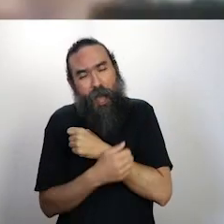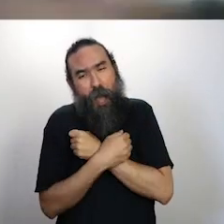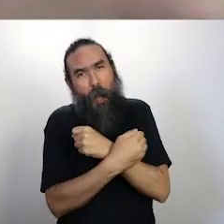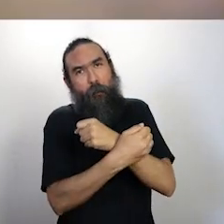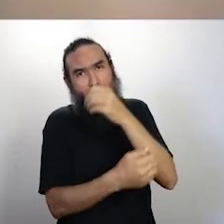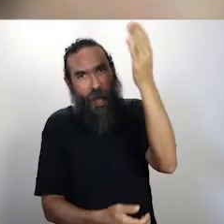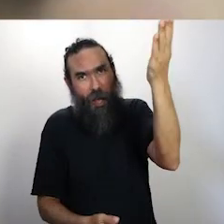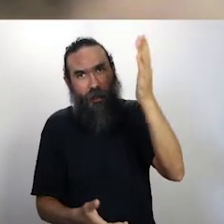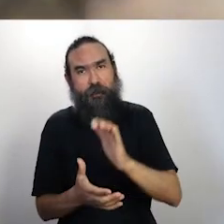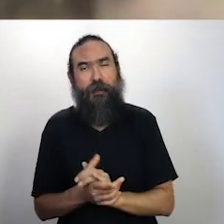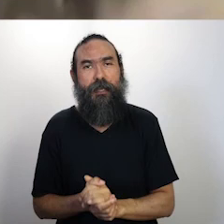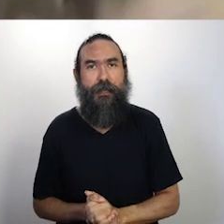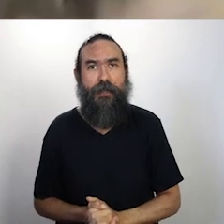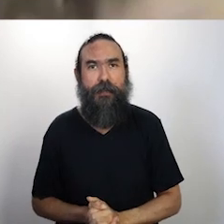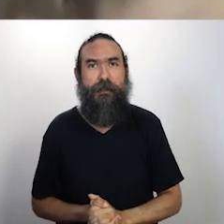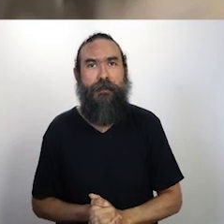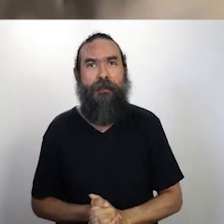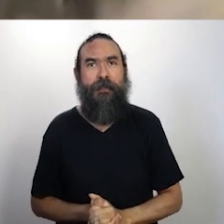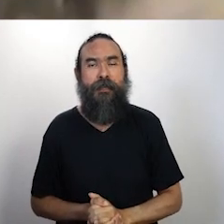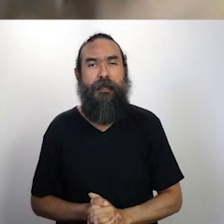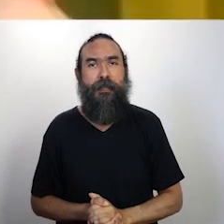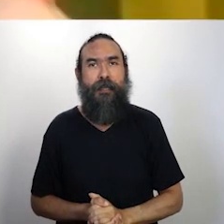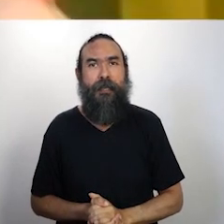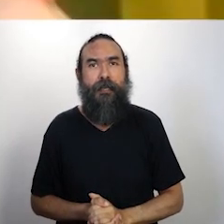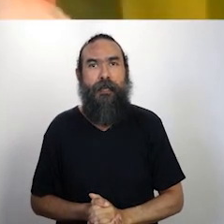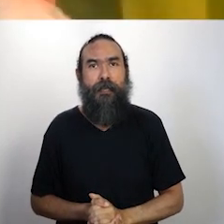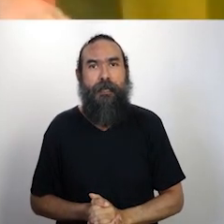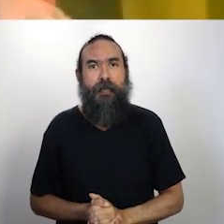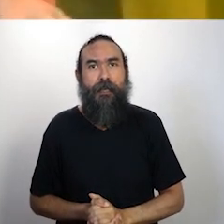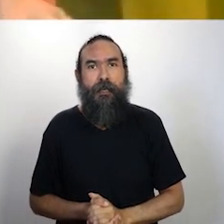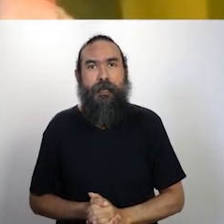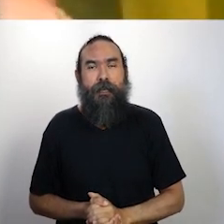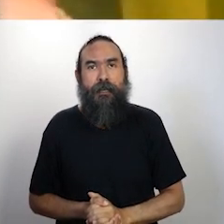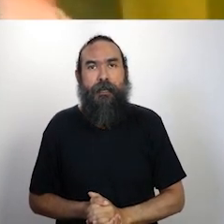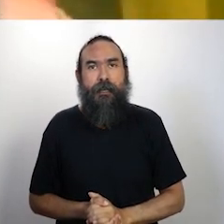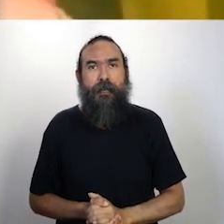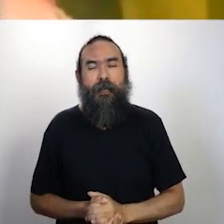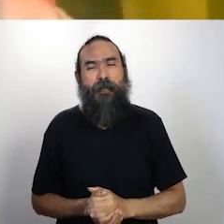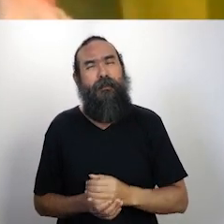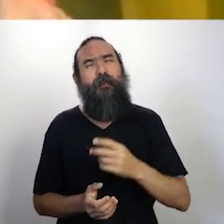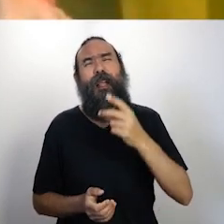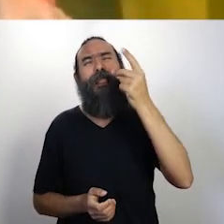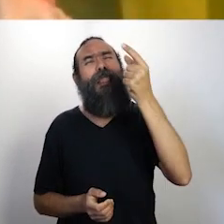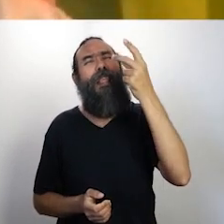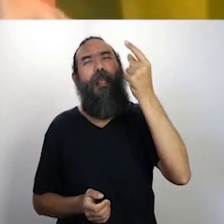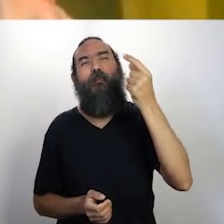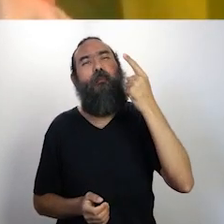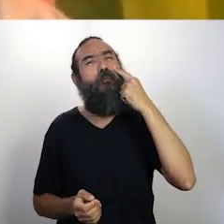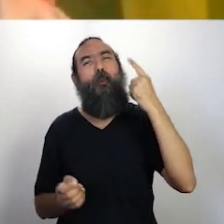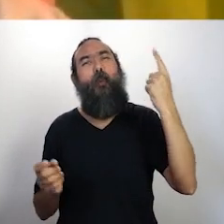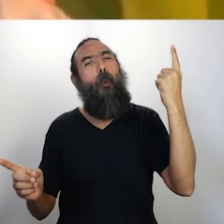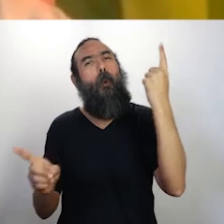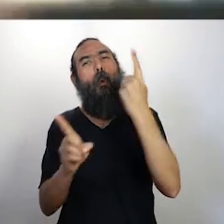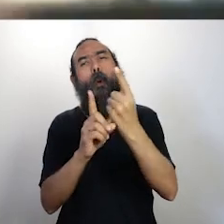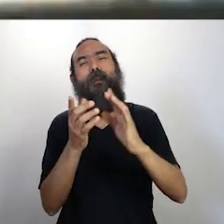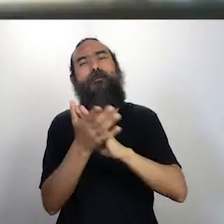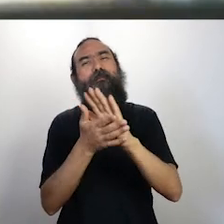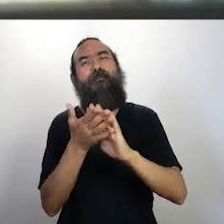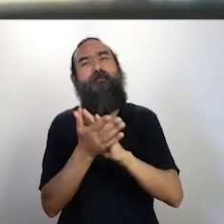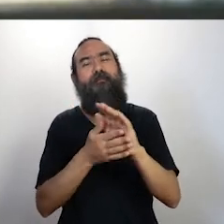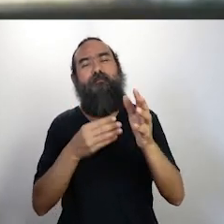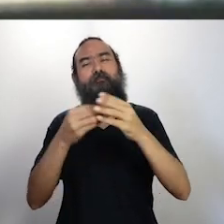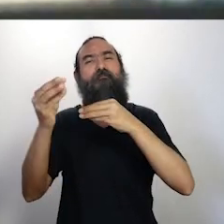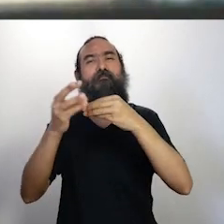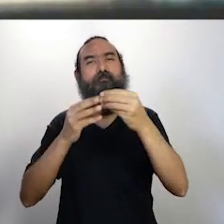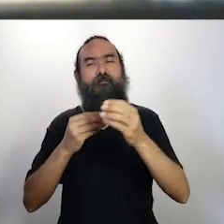também um abraço para ela anota aí faz tempo que elas não se veem e ela está muito amiga